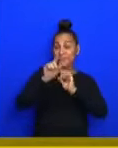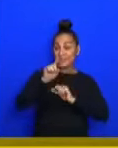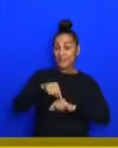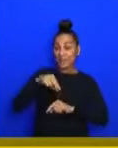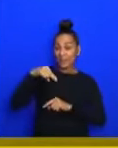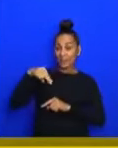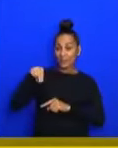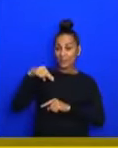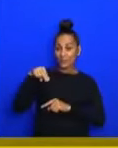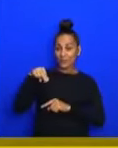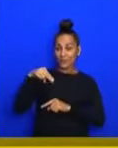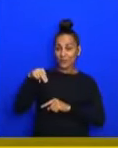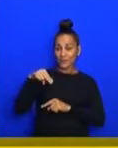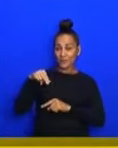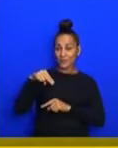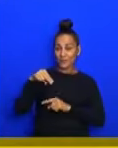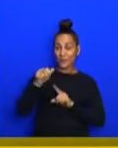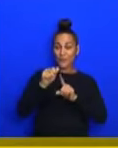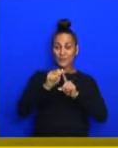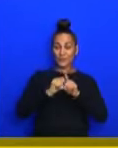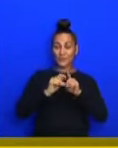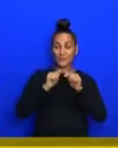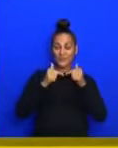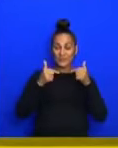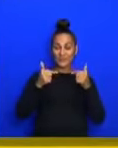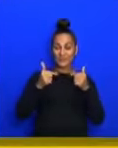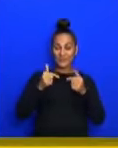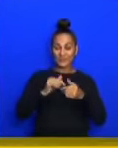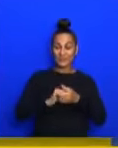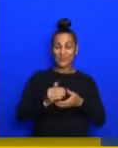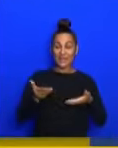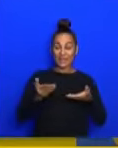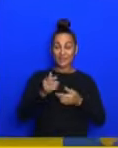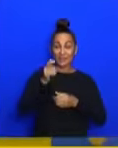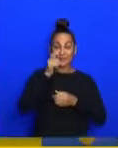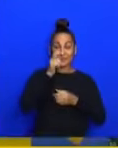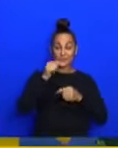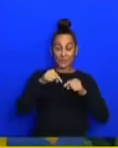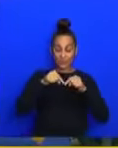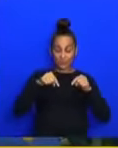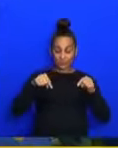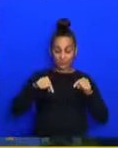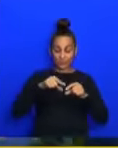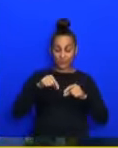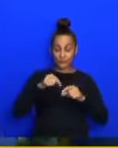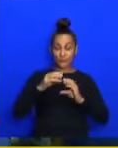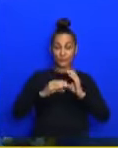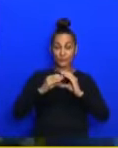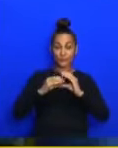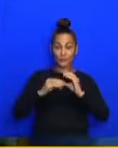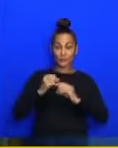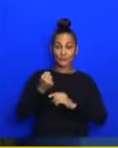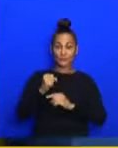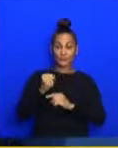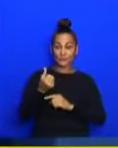é novembro. Novembro é o mês da sorte. Agora vamos confirmar as dezenas sorteadas no concurso